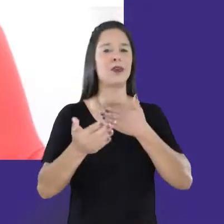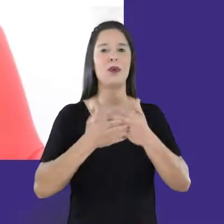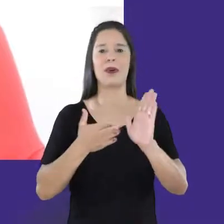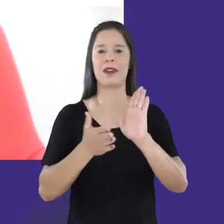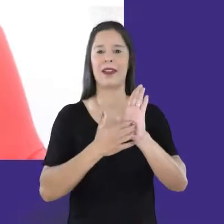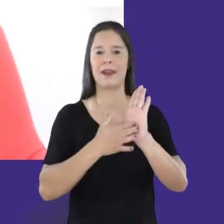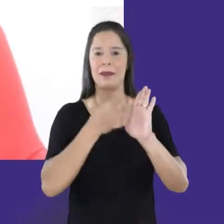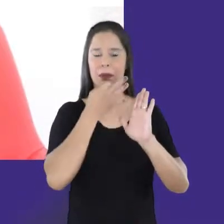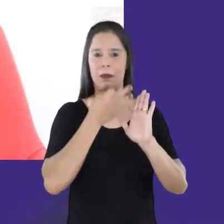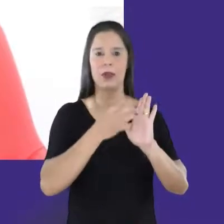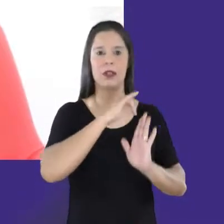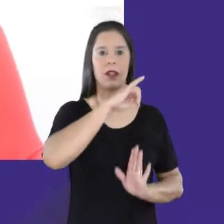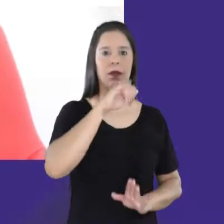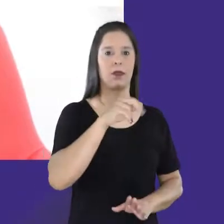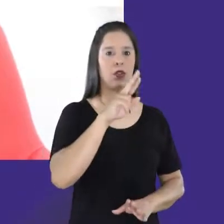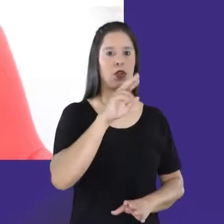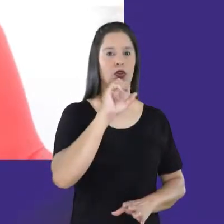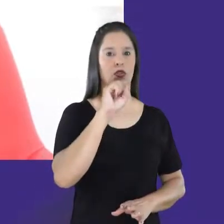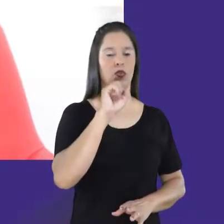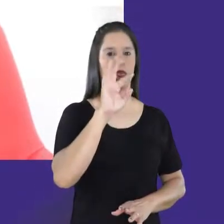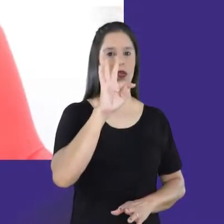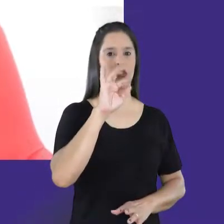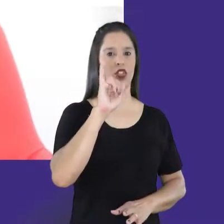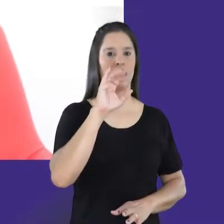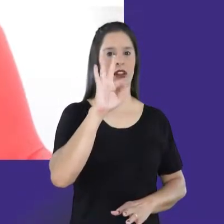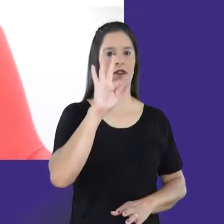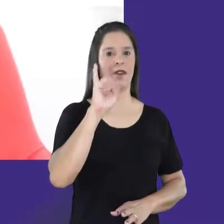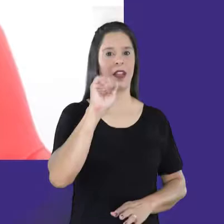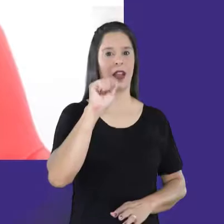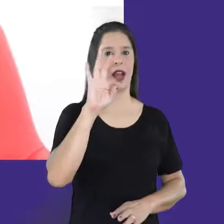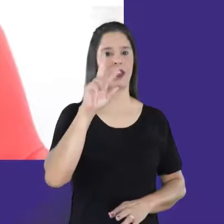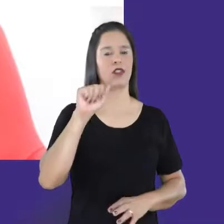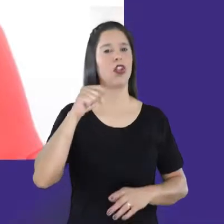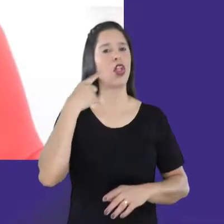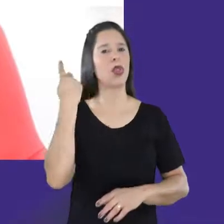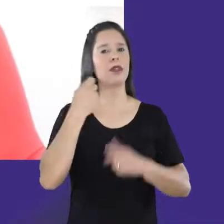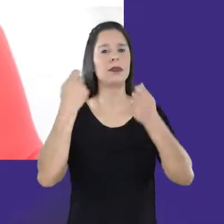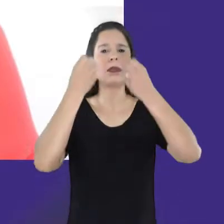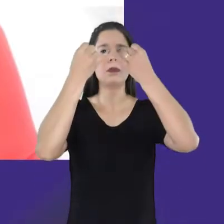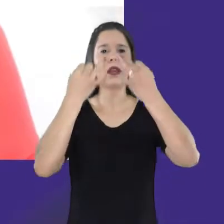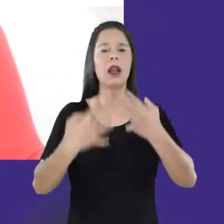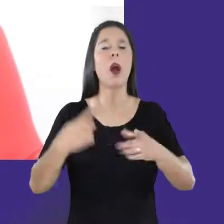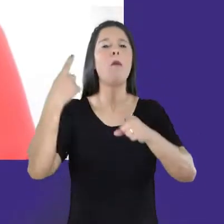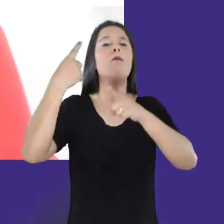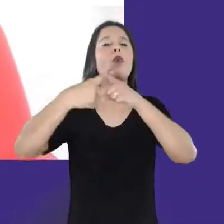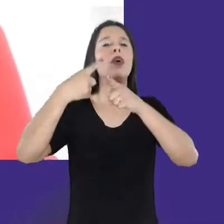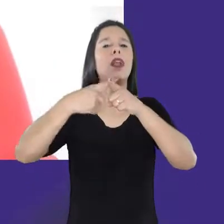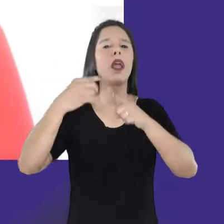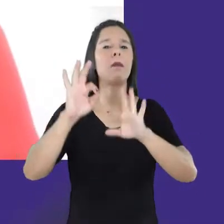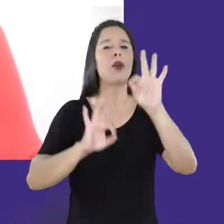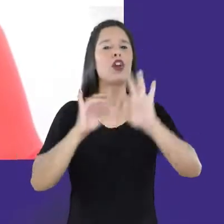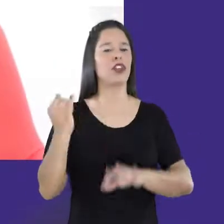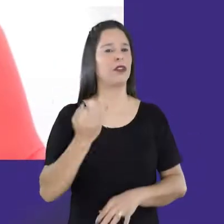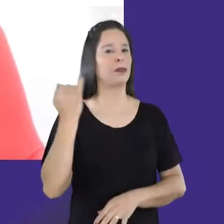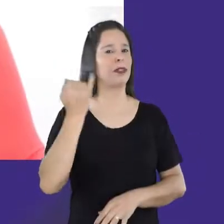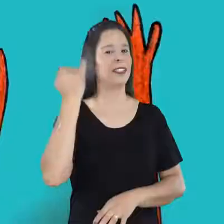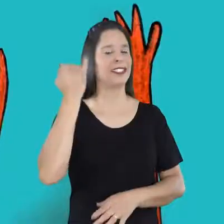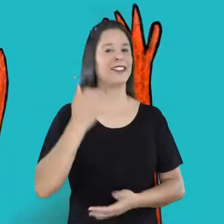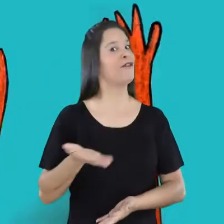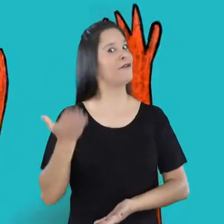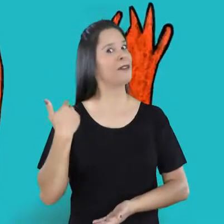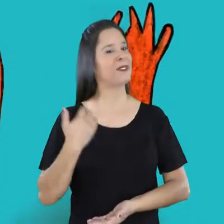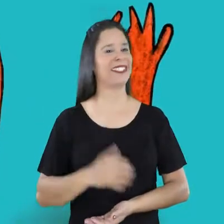proposta, a justificativa. A gente precisa explicar por que o nosso projeto é importante. Vamos